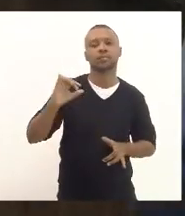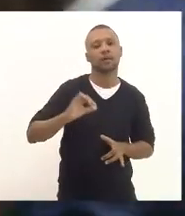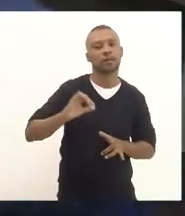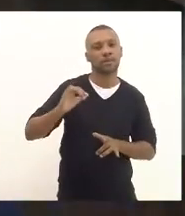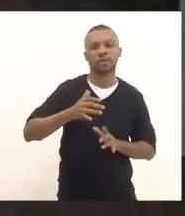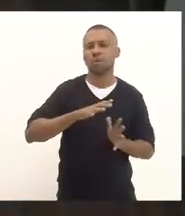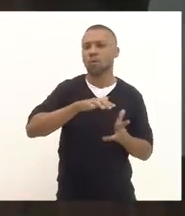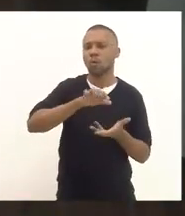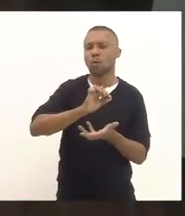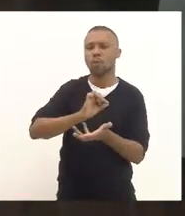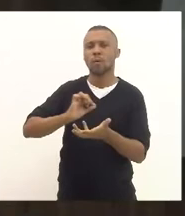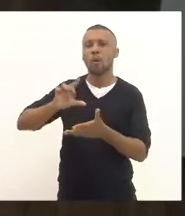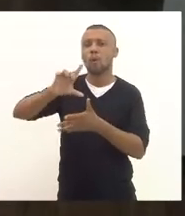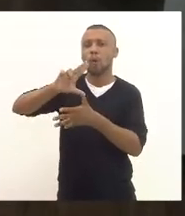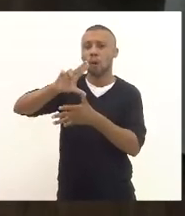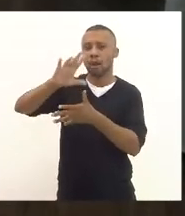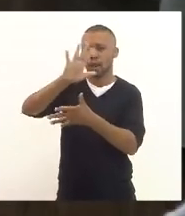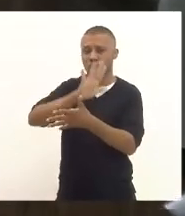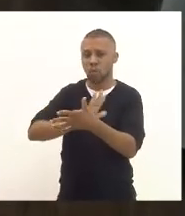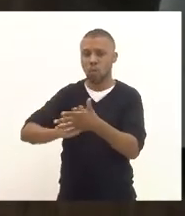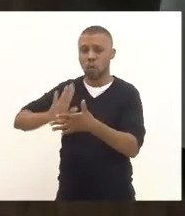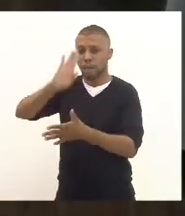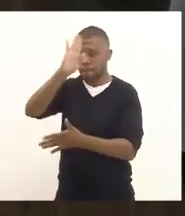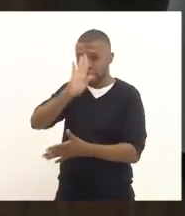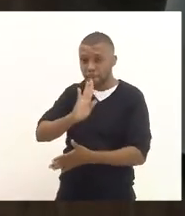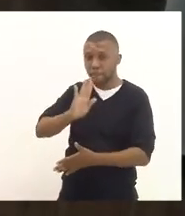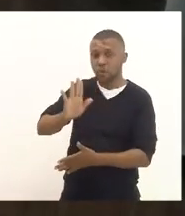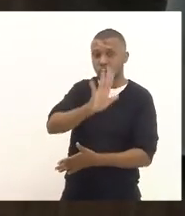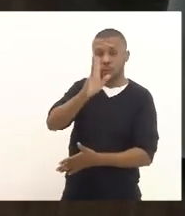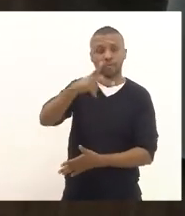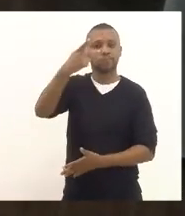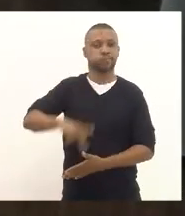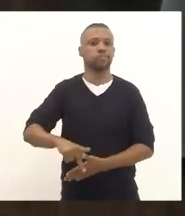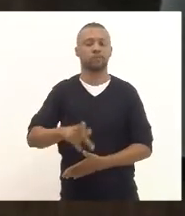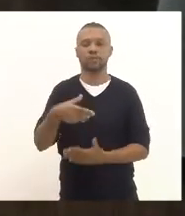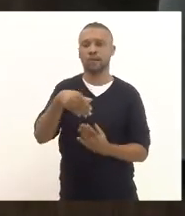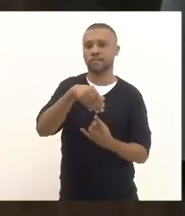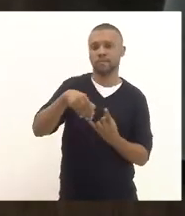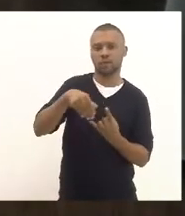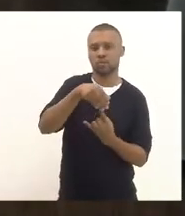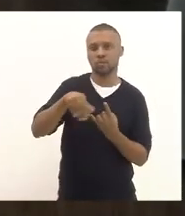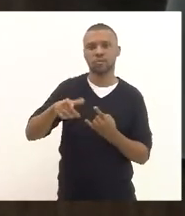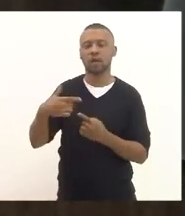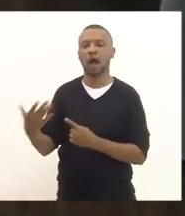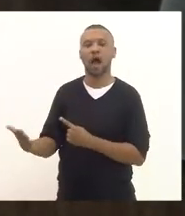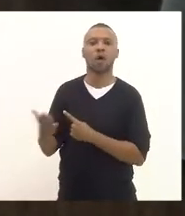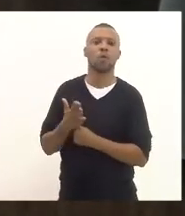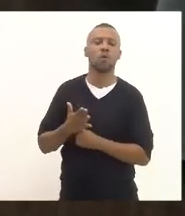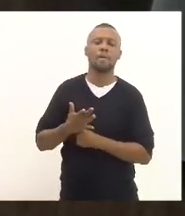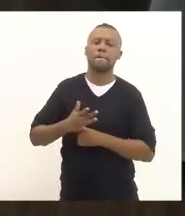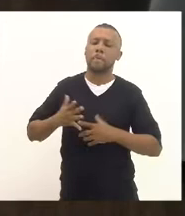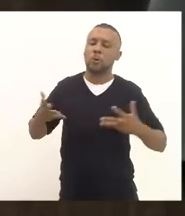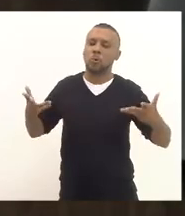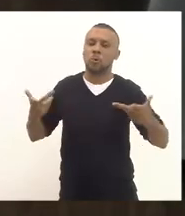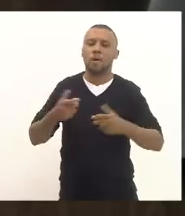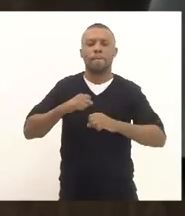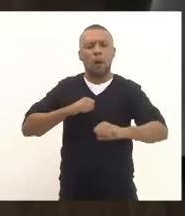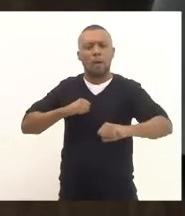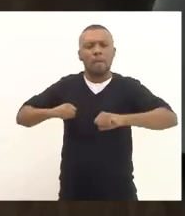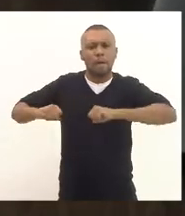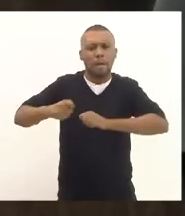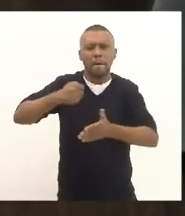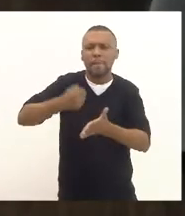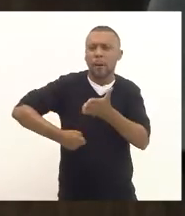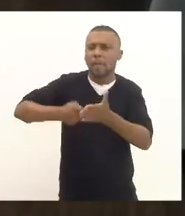notadamente latino-americana e brasileira a Fiocruz deu uma contribuição inestimável ao enfrentamento da